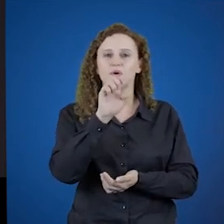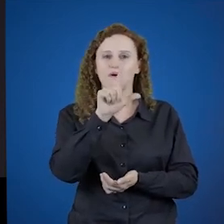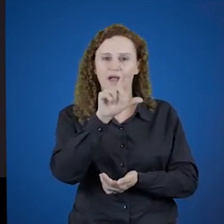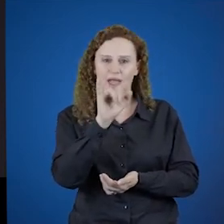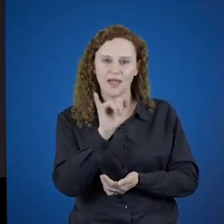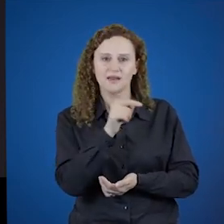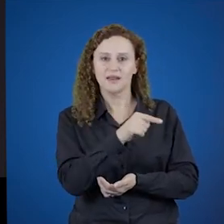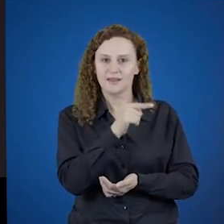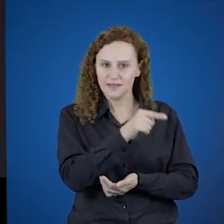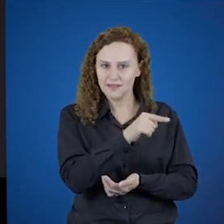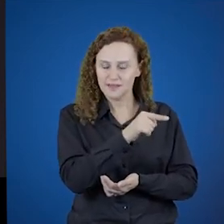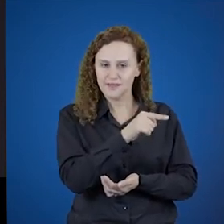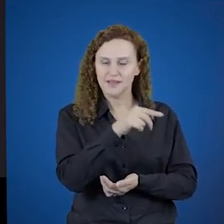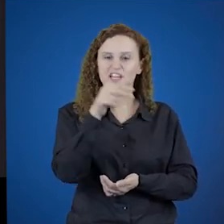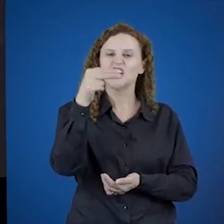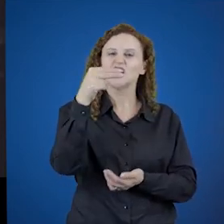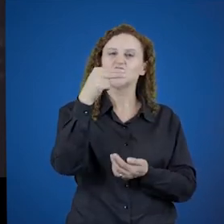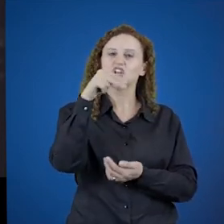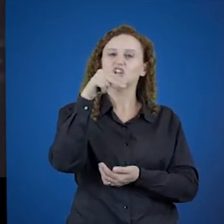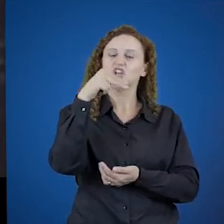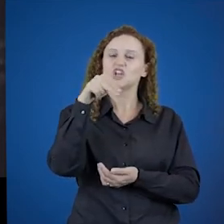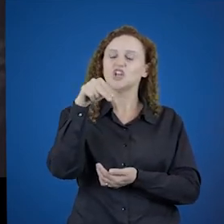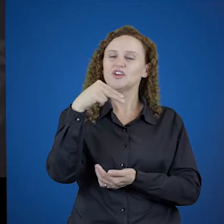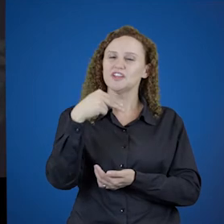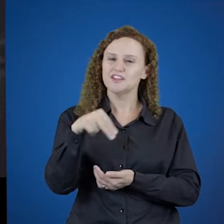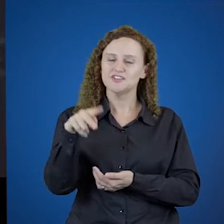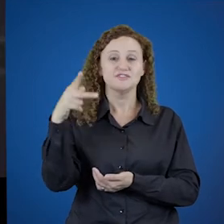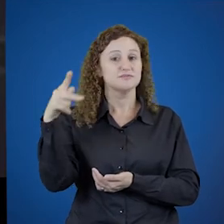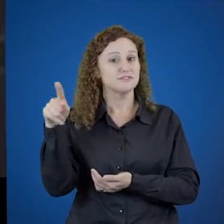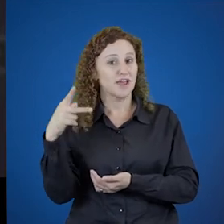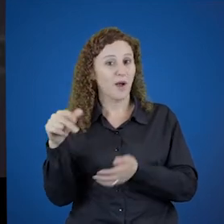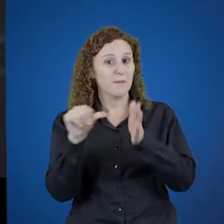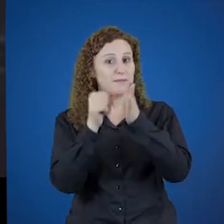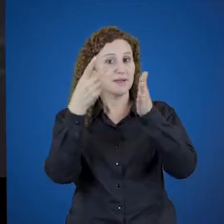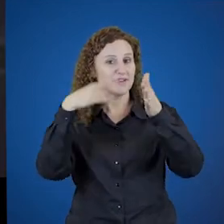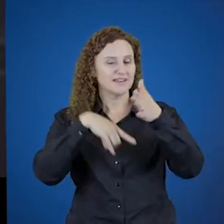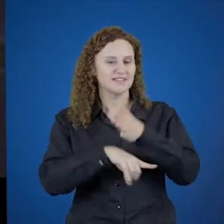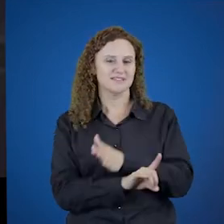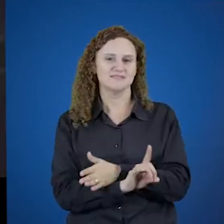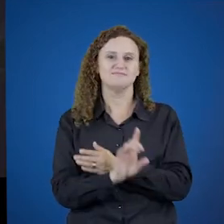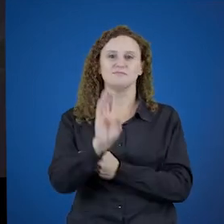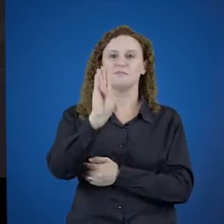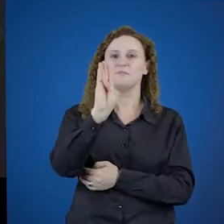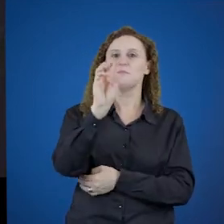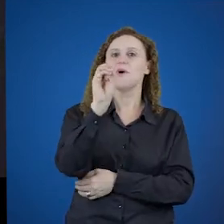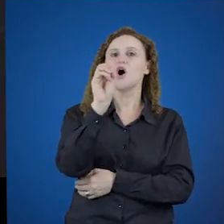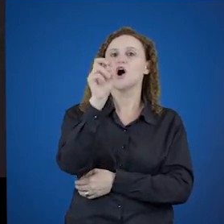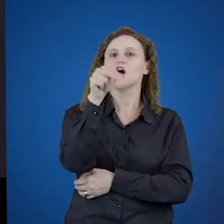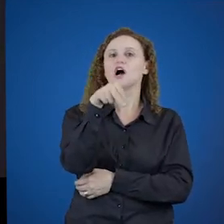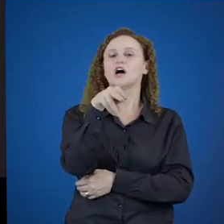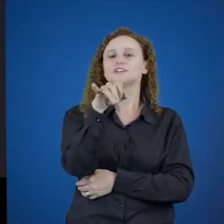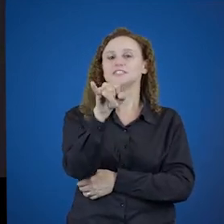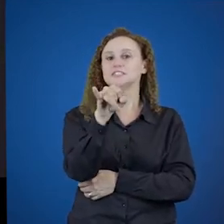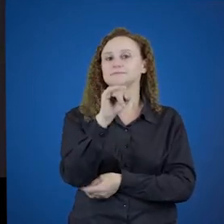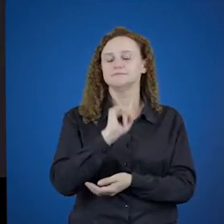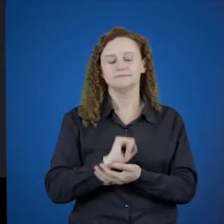o l nominativo plural 1ª declinação money